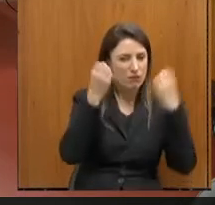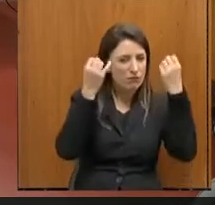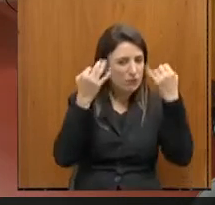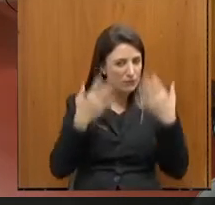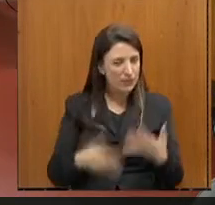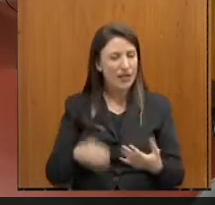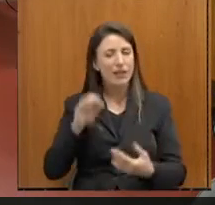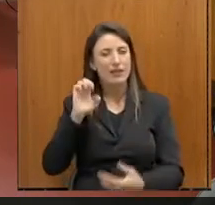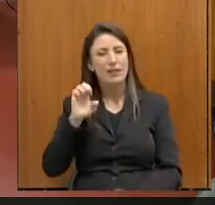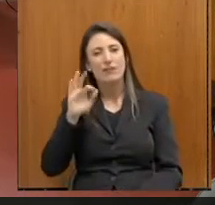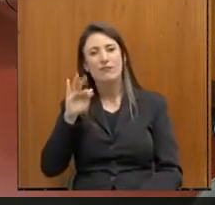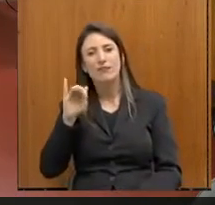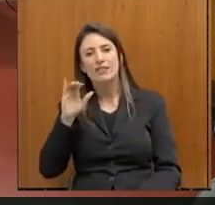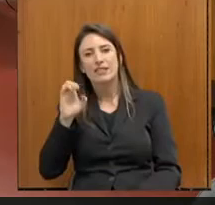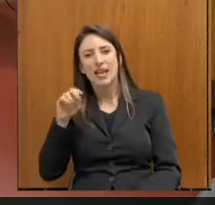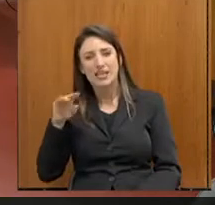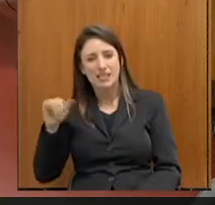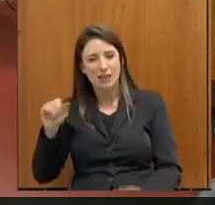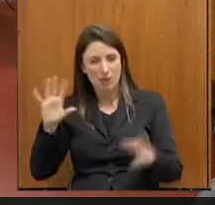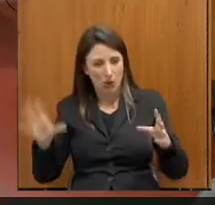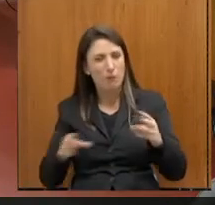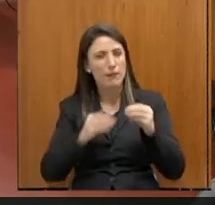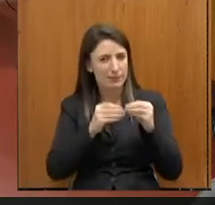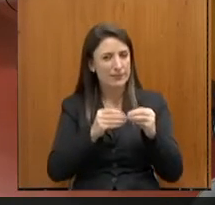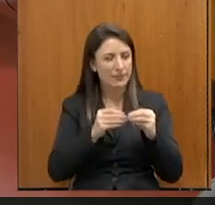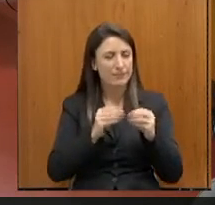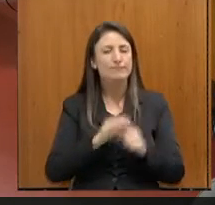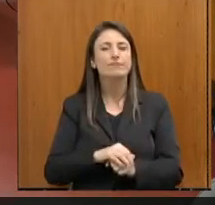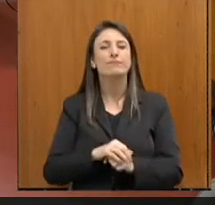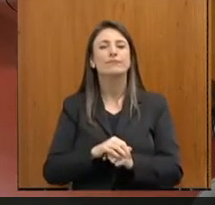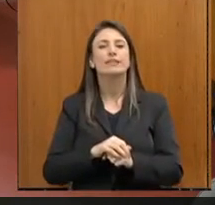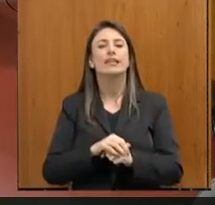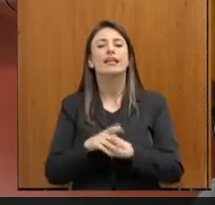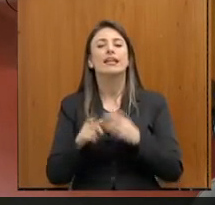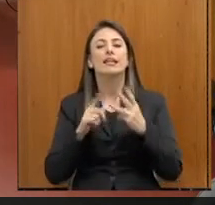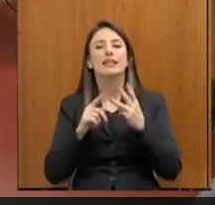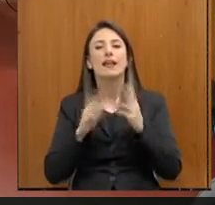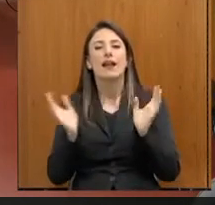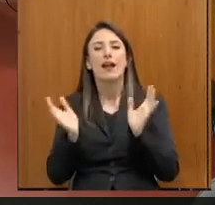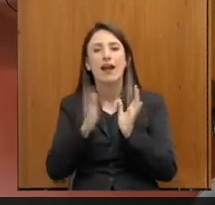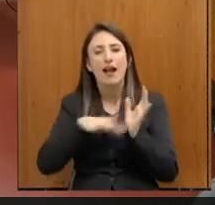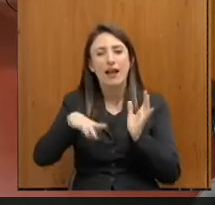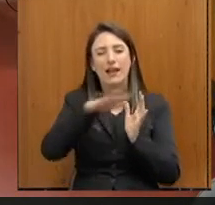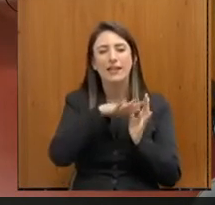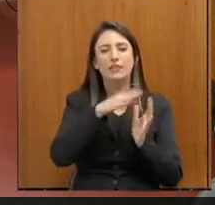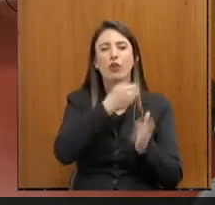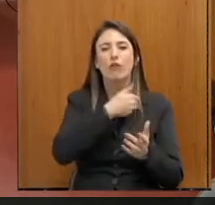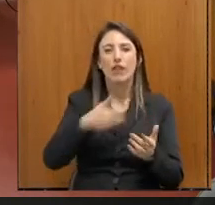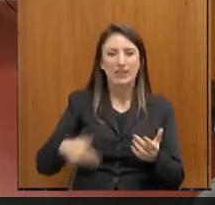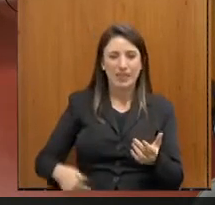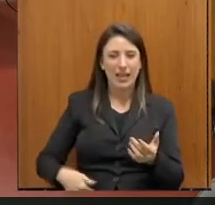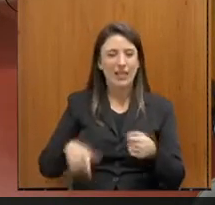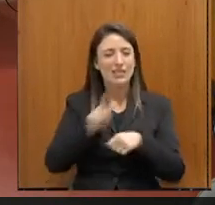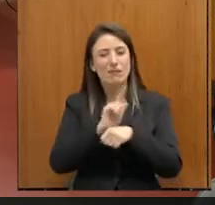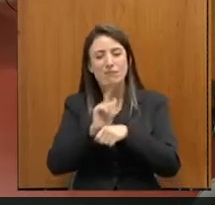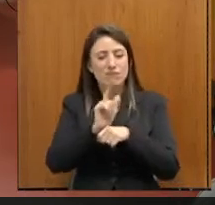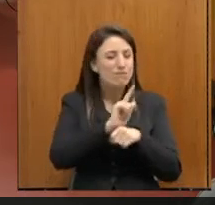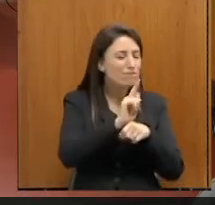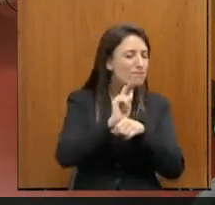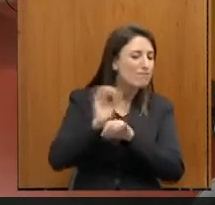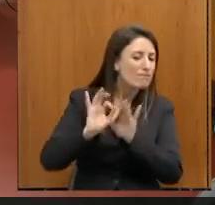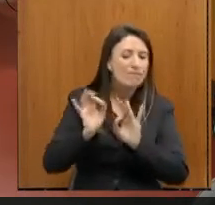é complementa e por fim na área de governança tudo aquilo que é